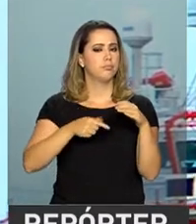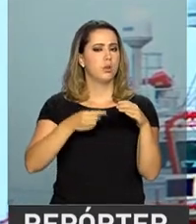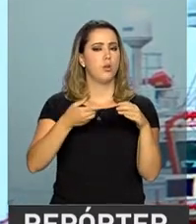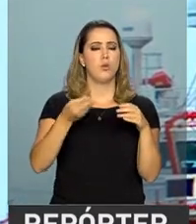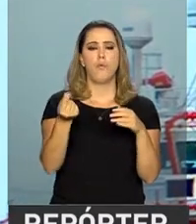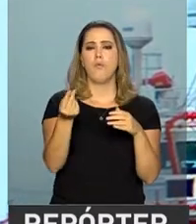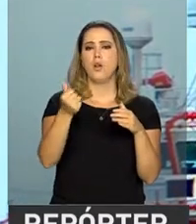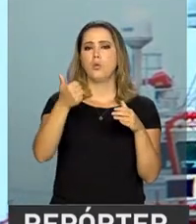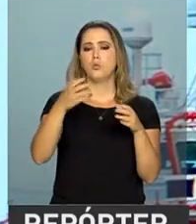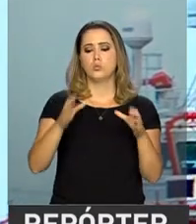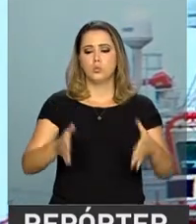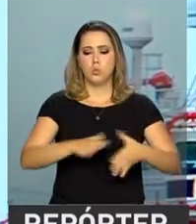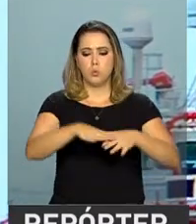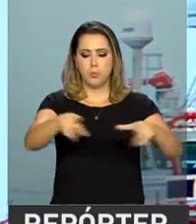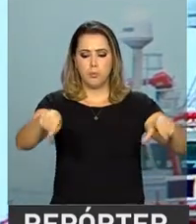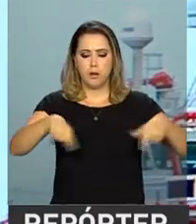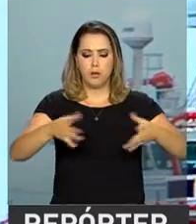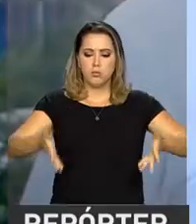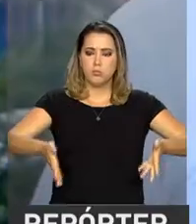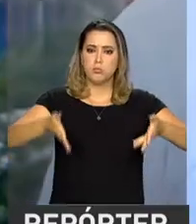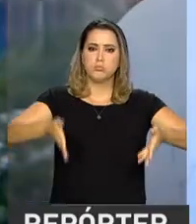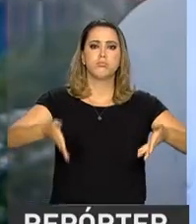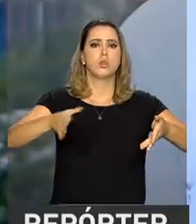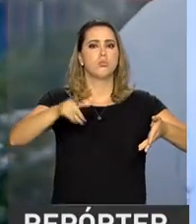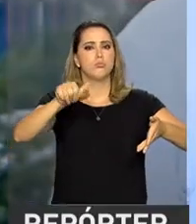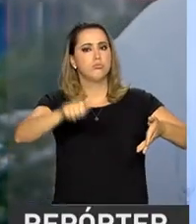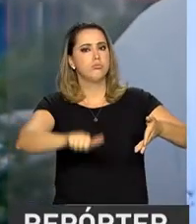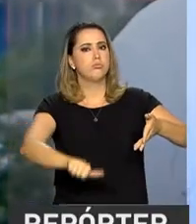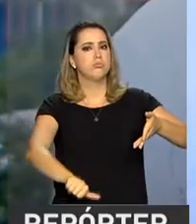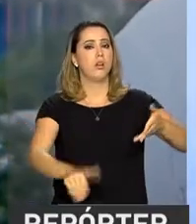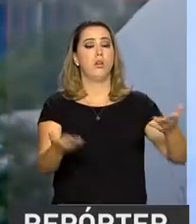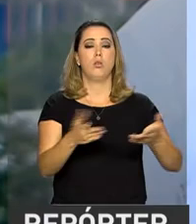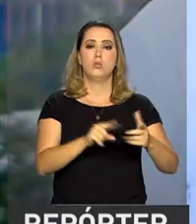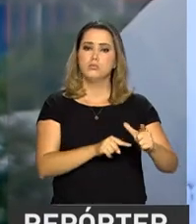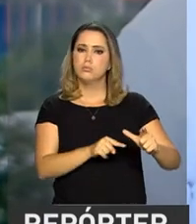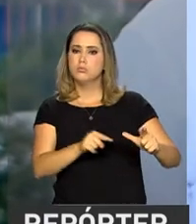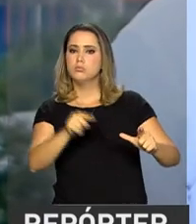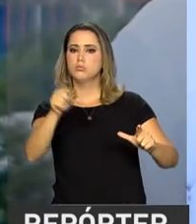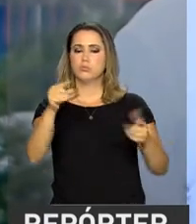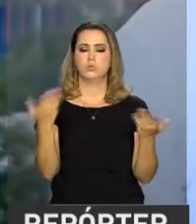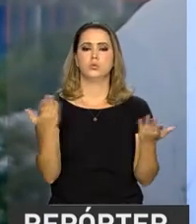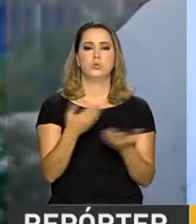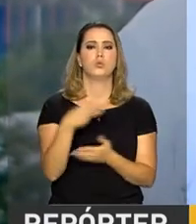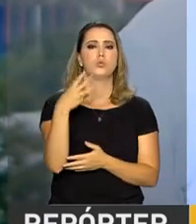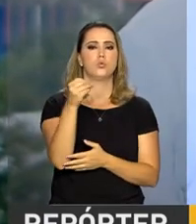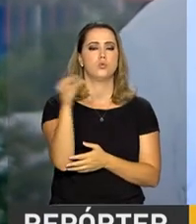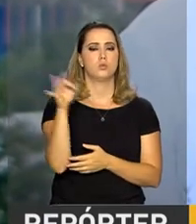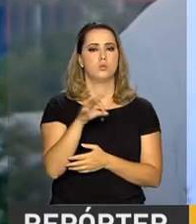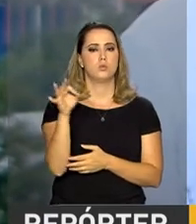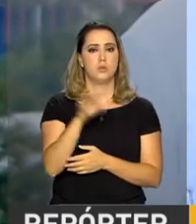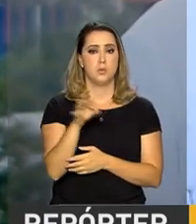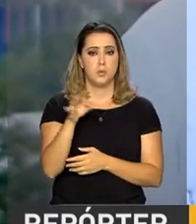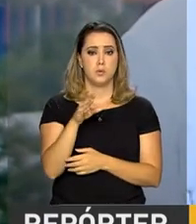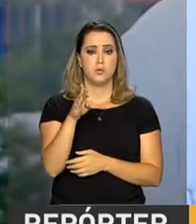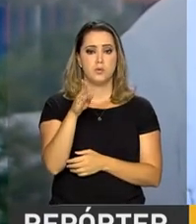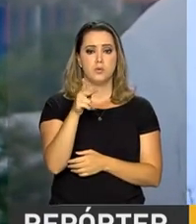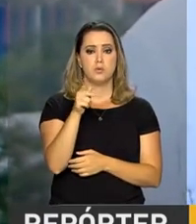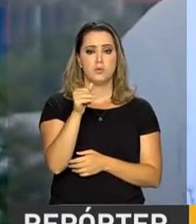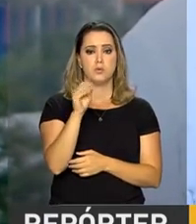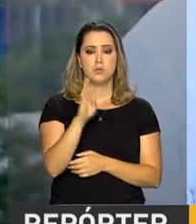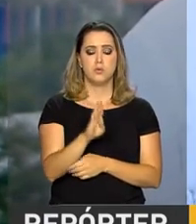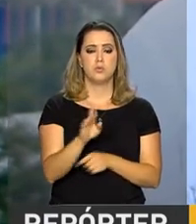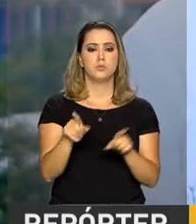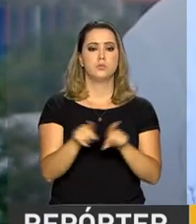no mercado internacional o petróleo representa 30% do pib do estado de janeiro e para essa região é quase